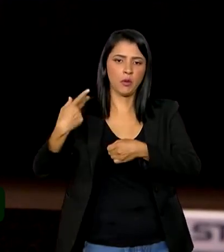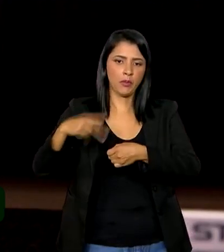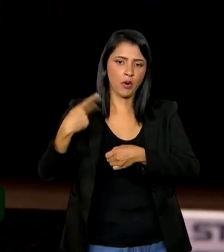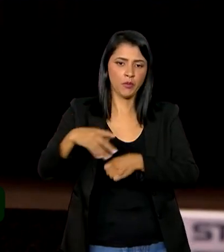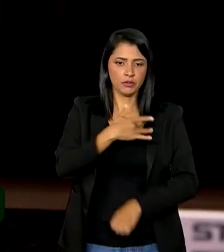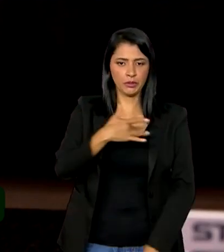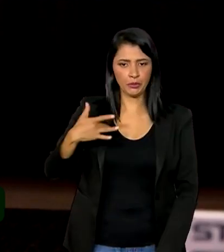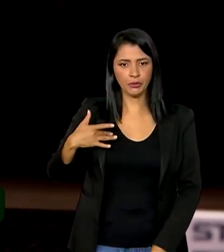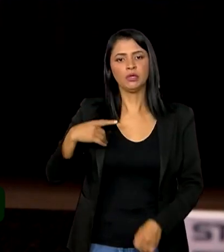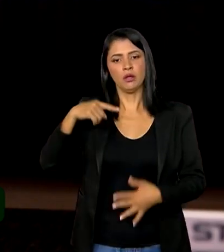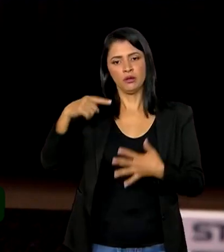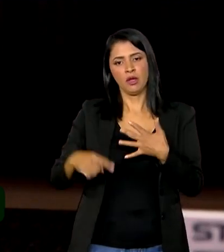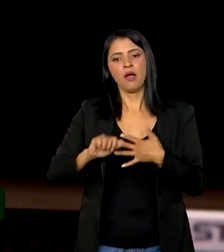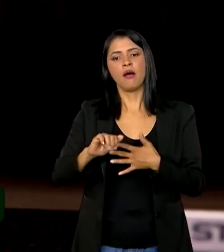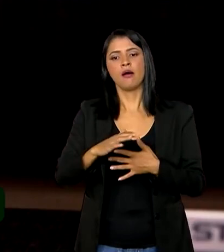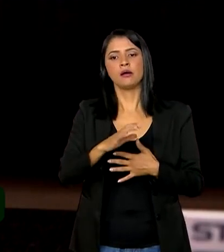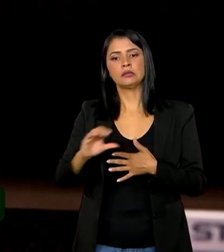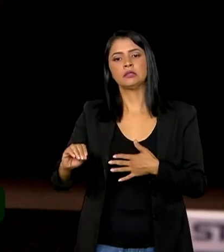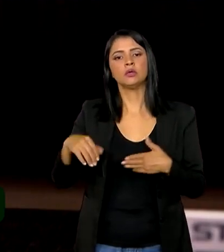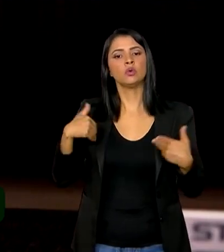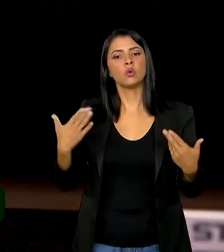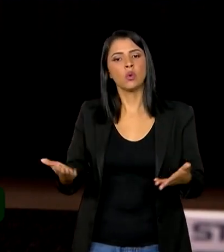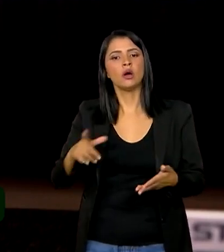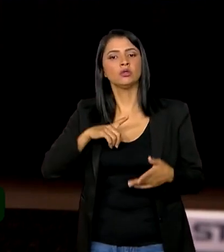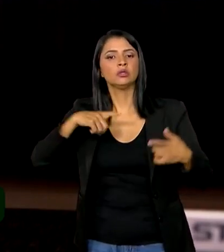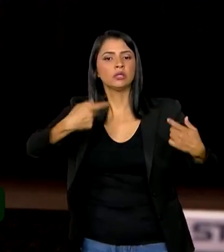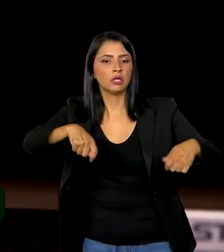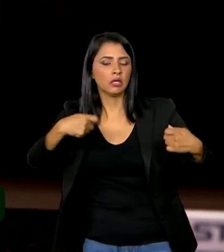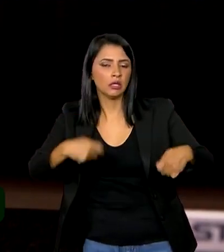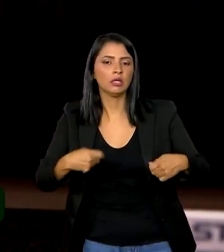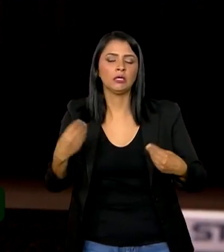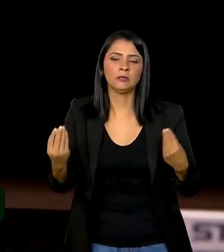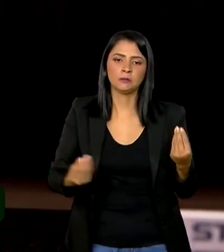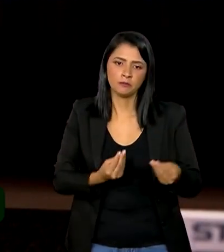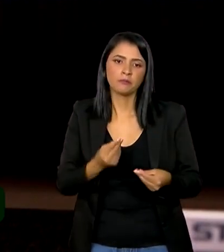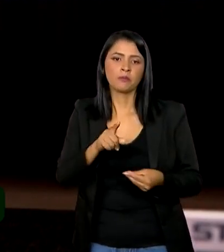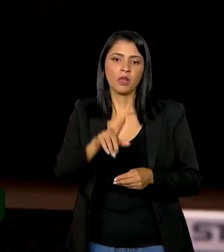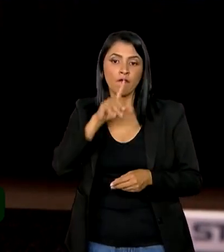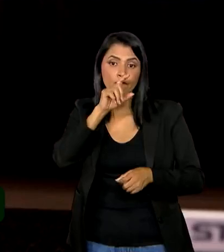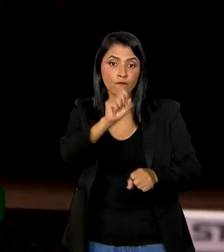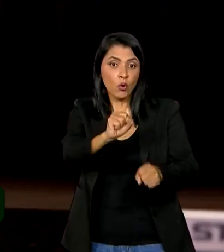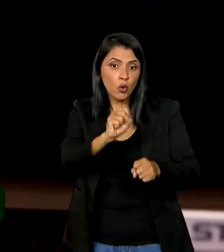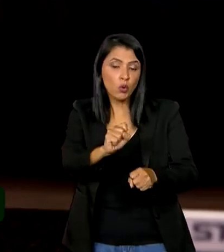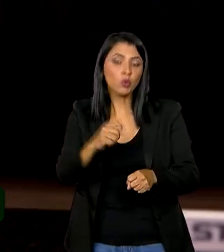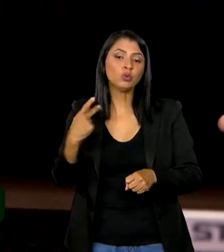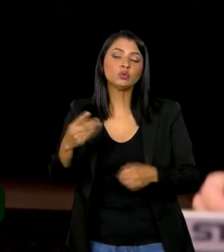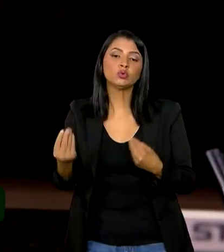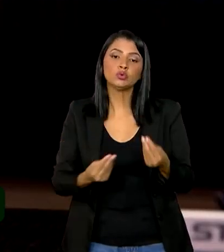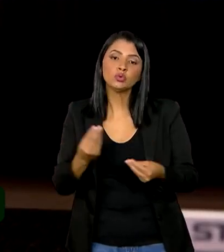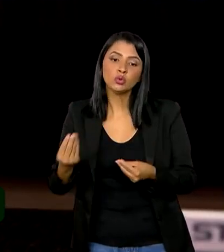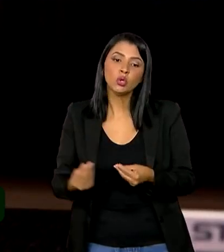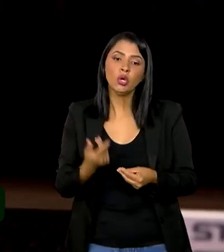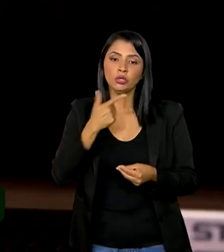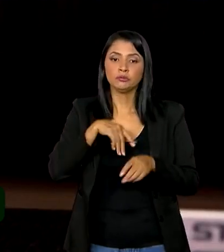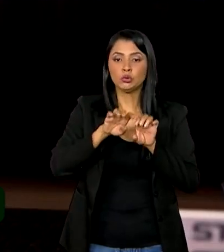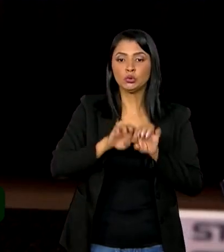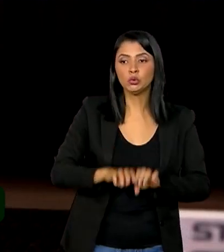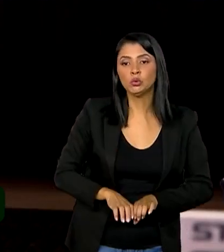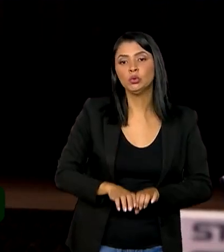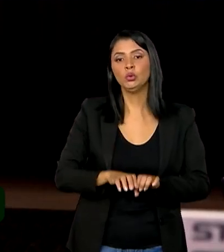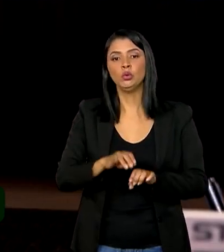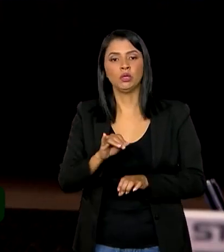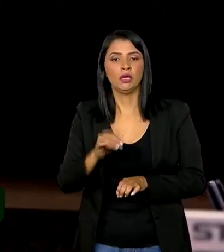do SUS, importante você perguntar, ela foi criada em 2011 para uma resposta à